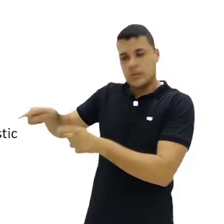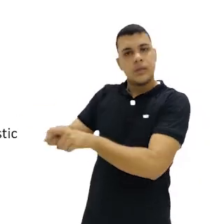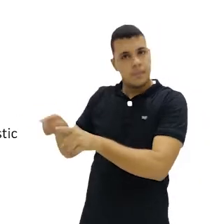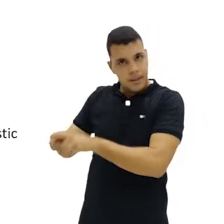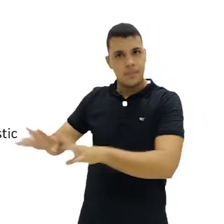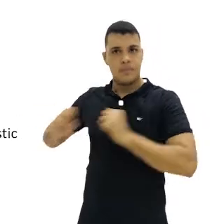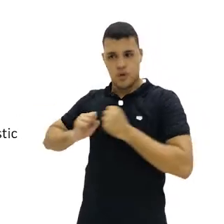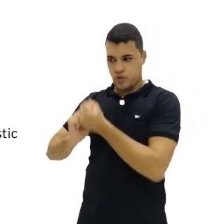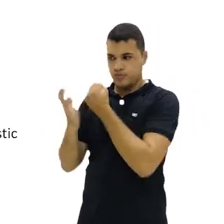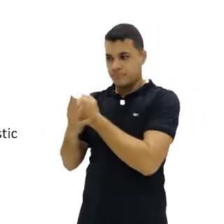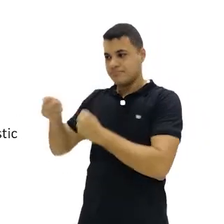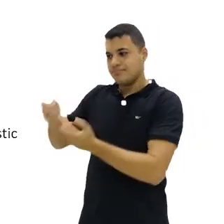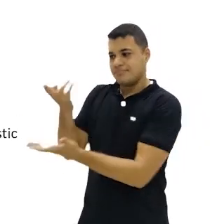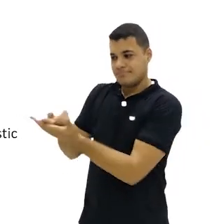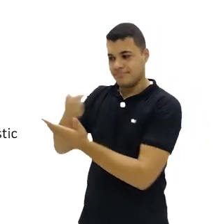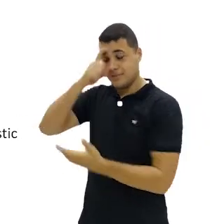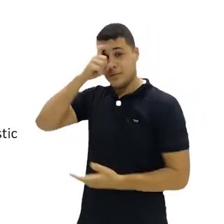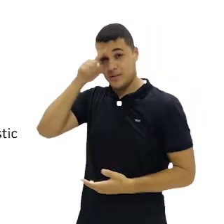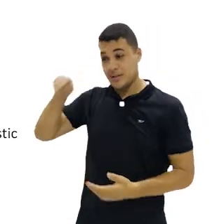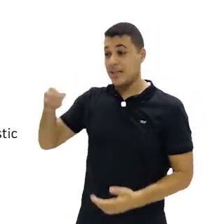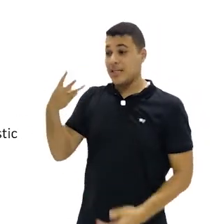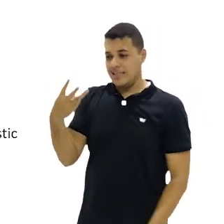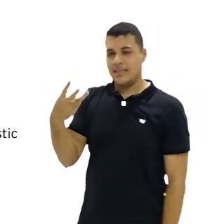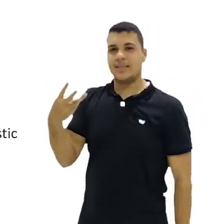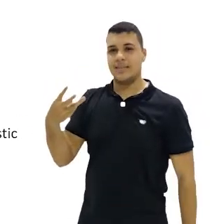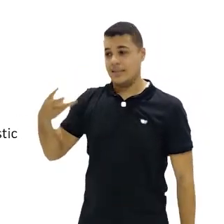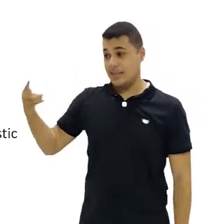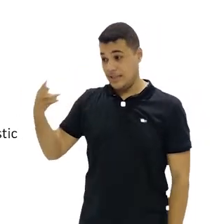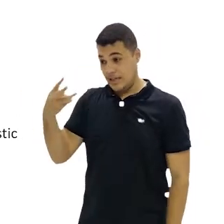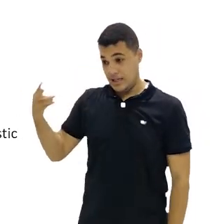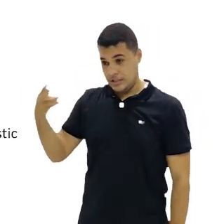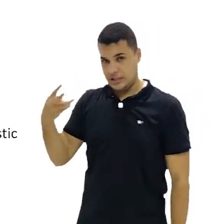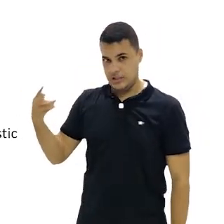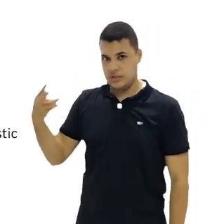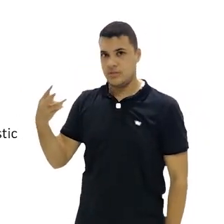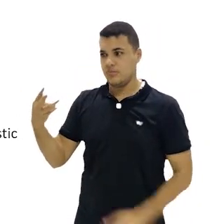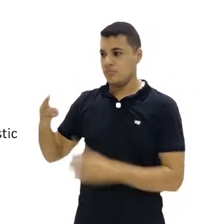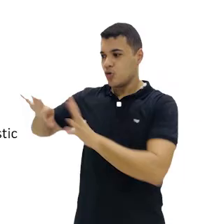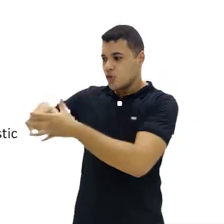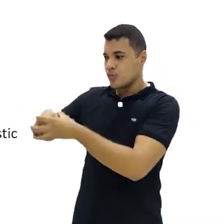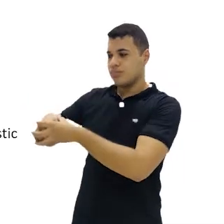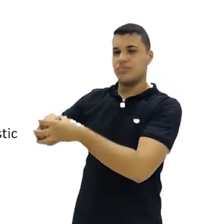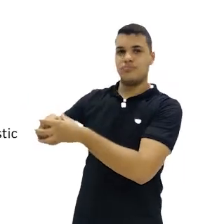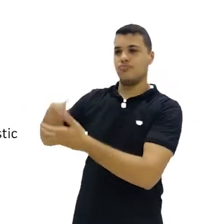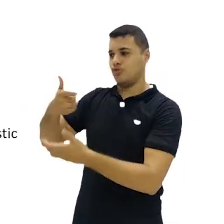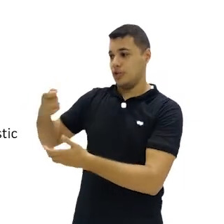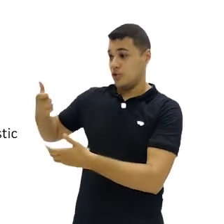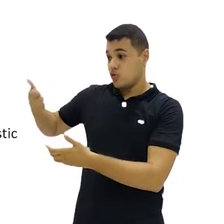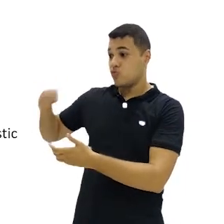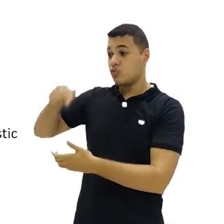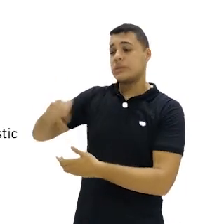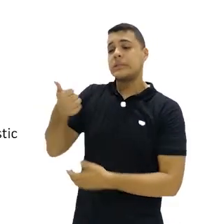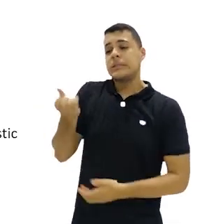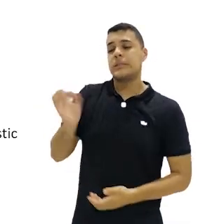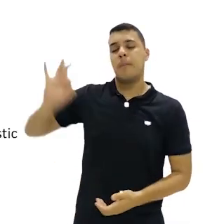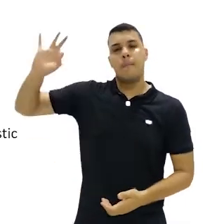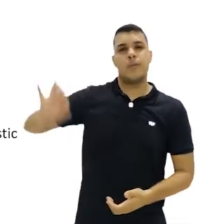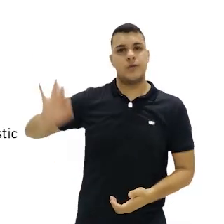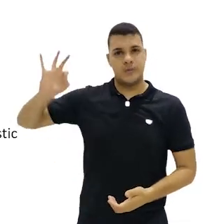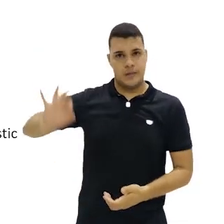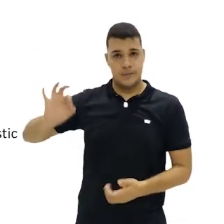foram a óbito, o que dá um risco de 16%. Então, eu tenho 23% de óbitos em 4 semanas